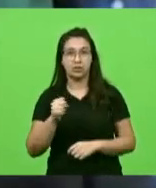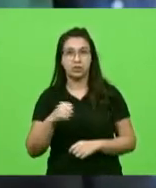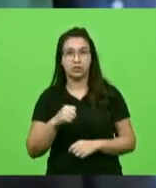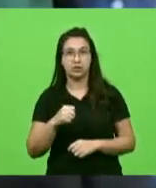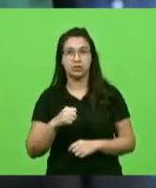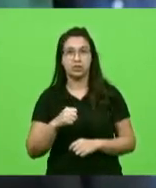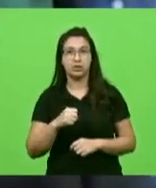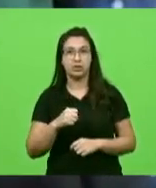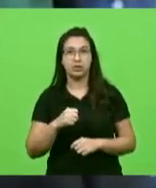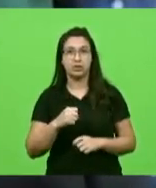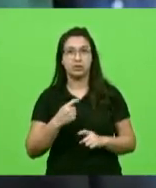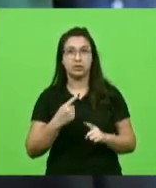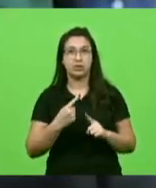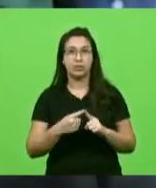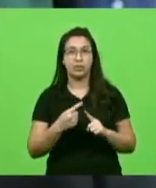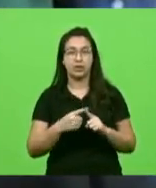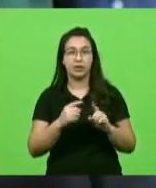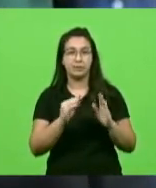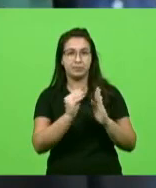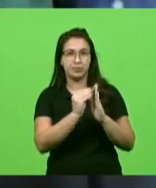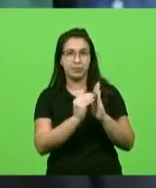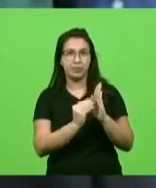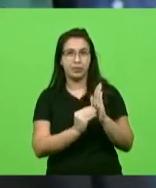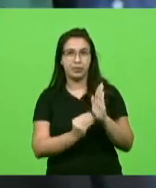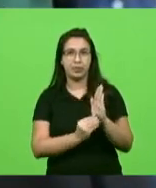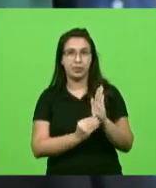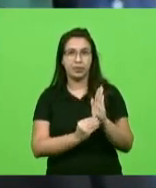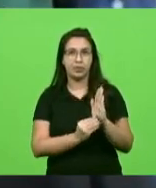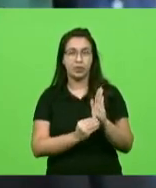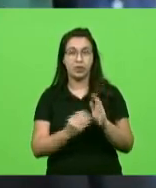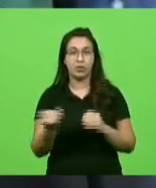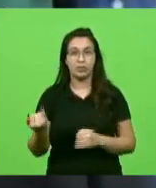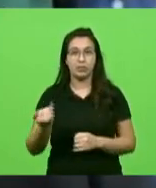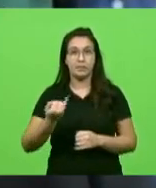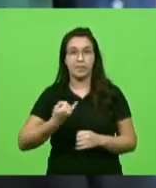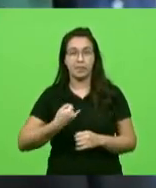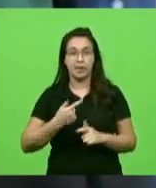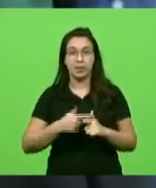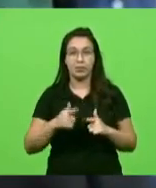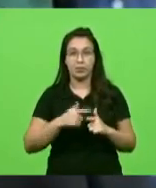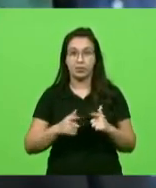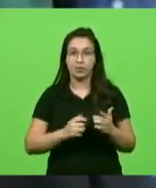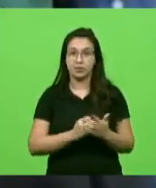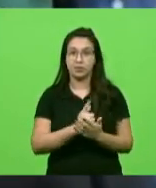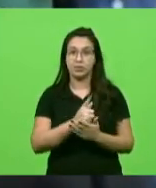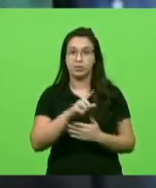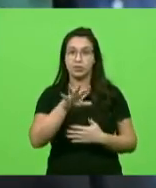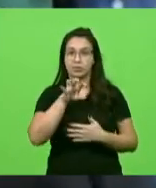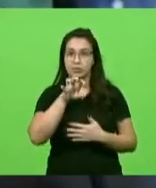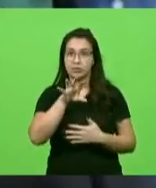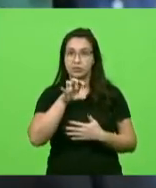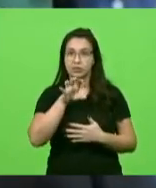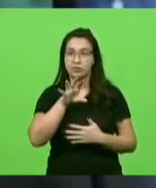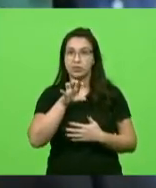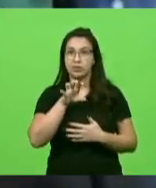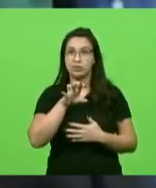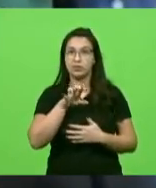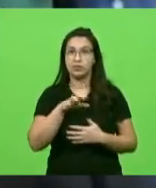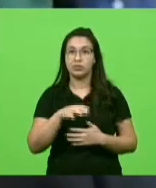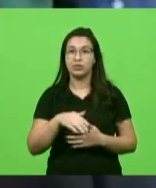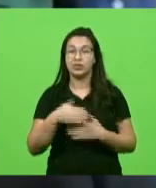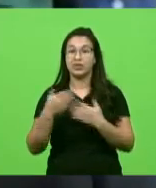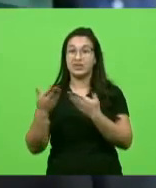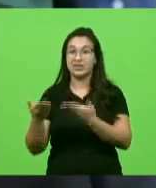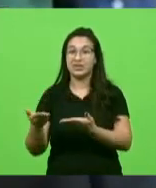Hades o quê a textualização é foi nos passado o problema da compra dos respiradores de que o mercado só